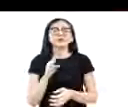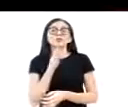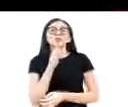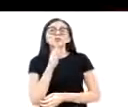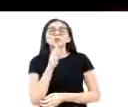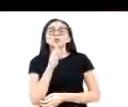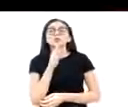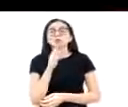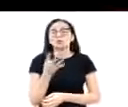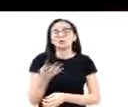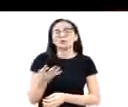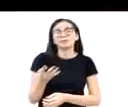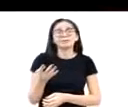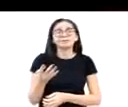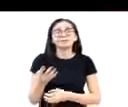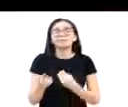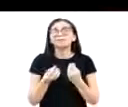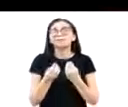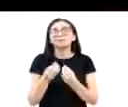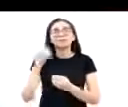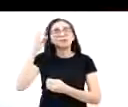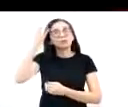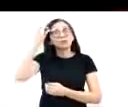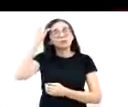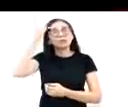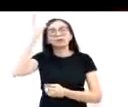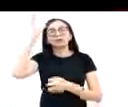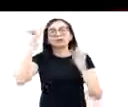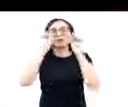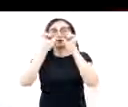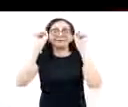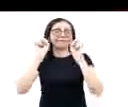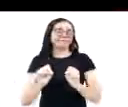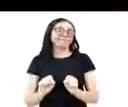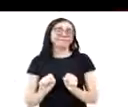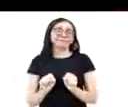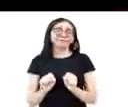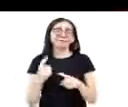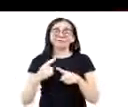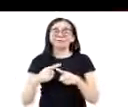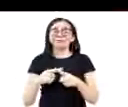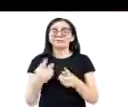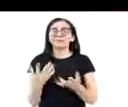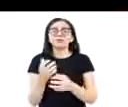da vivência dos anos iniciais, porque esse aluno, ele estudou em